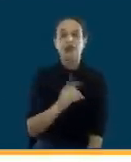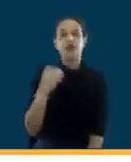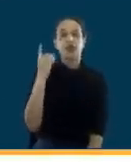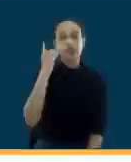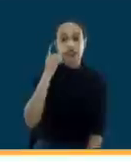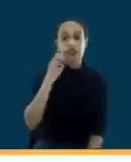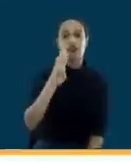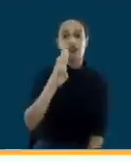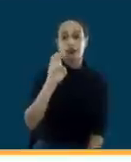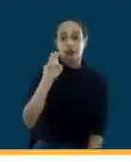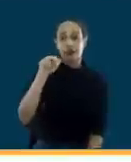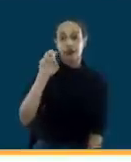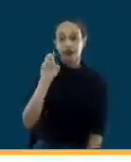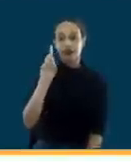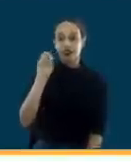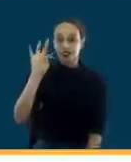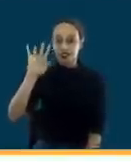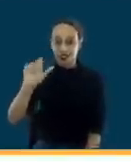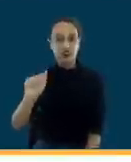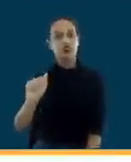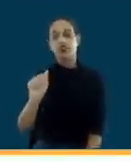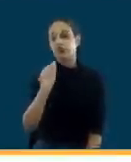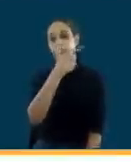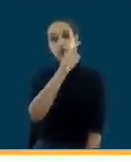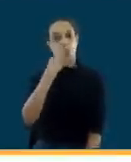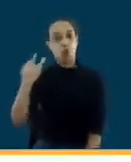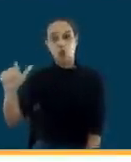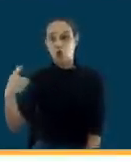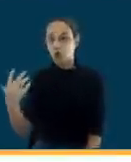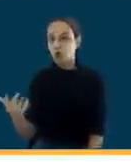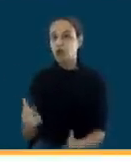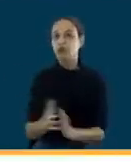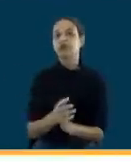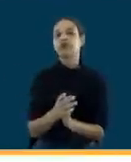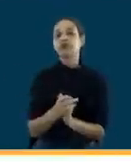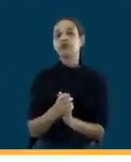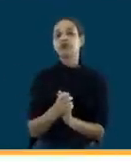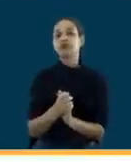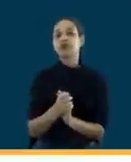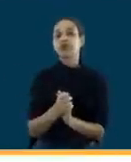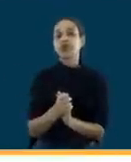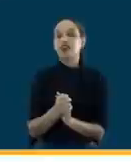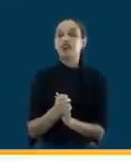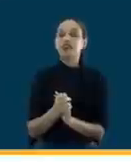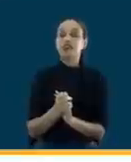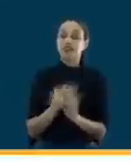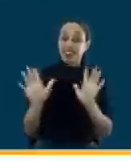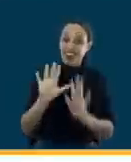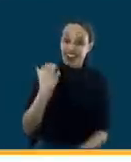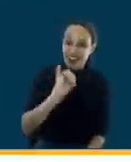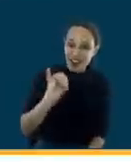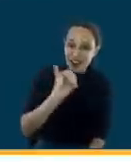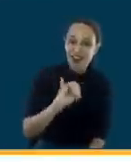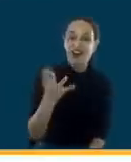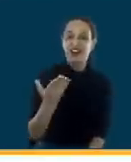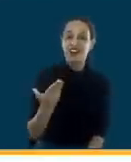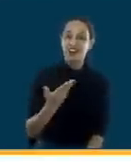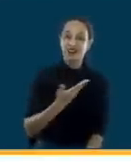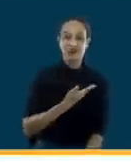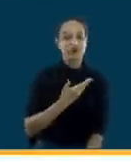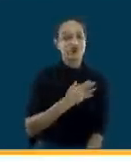enfim, essa construção conjunta. Saudar, querido Danilo, diretor do SESC de